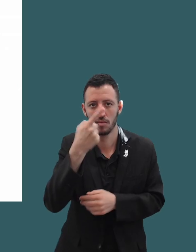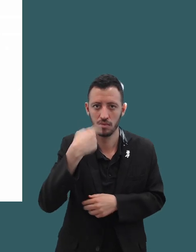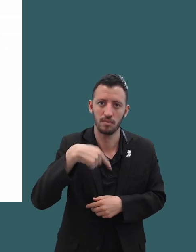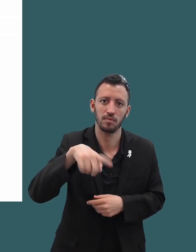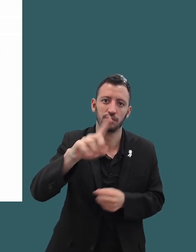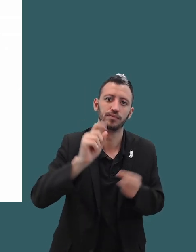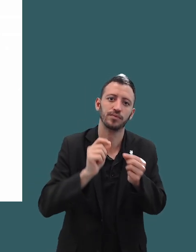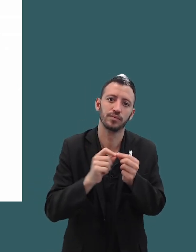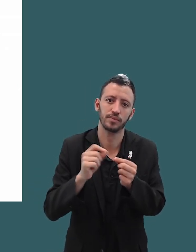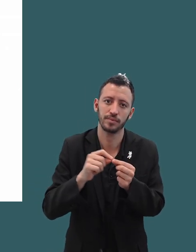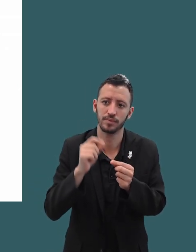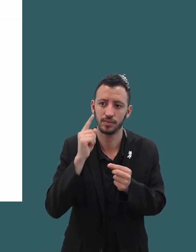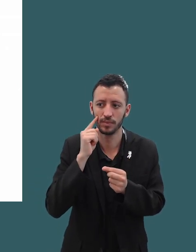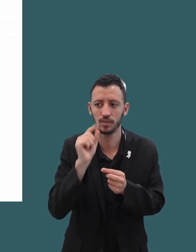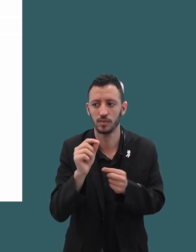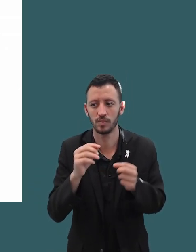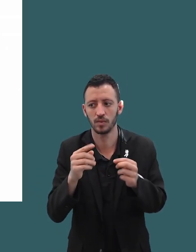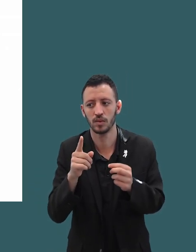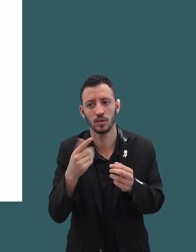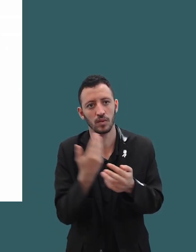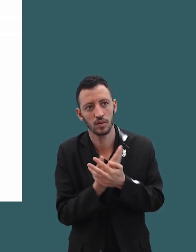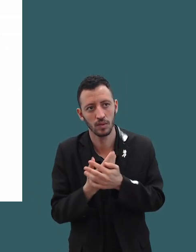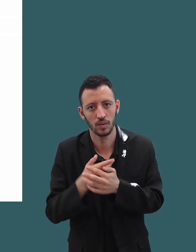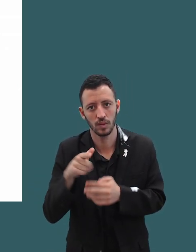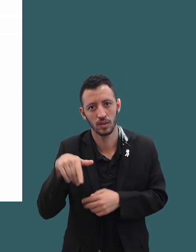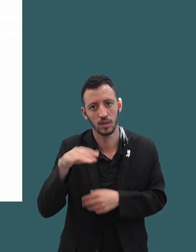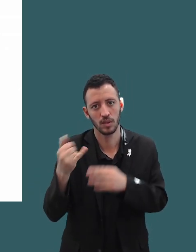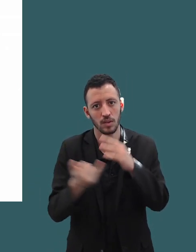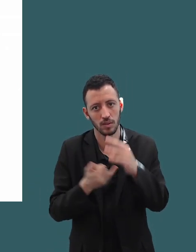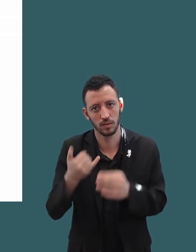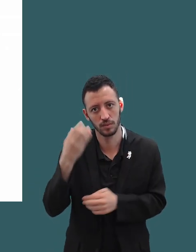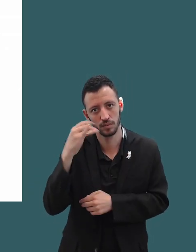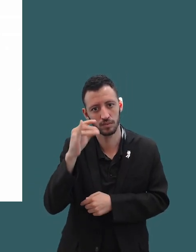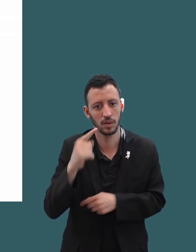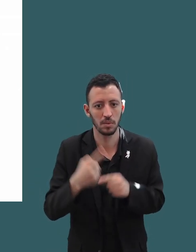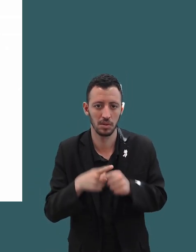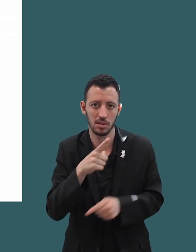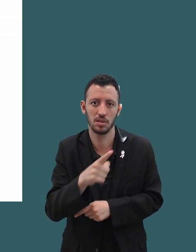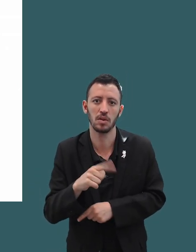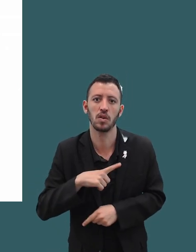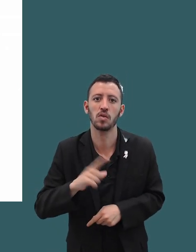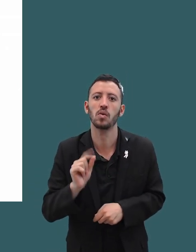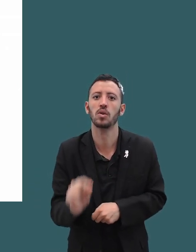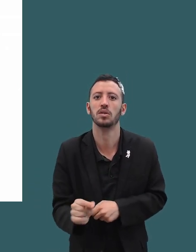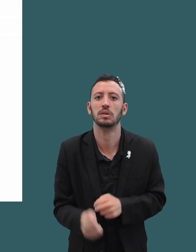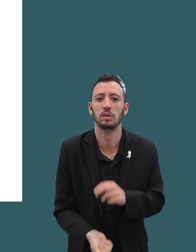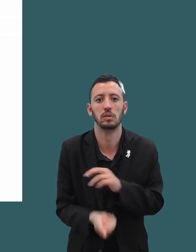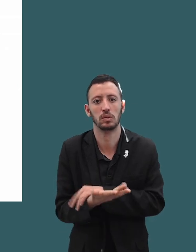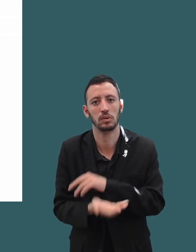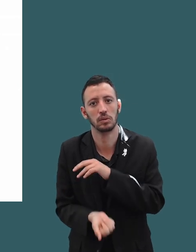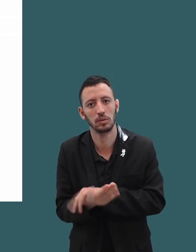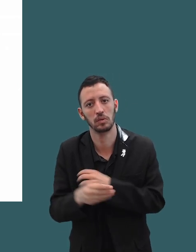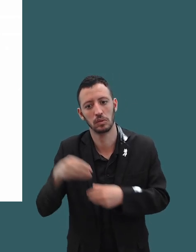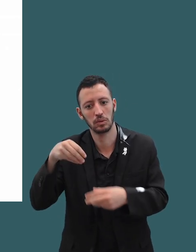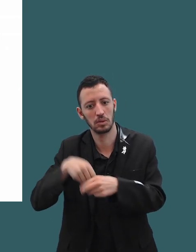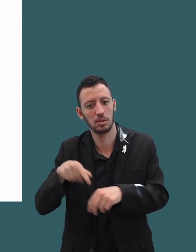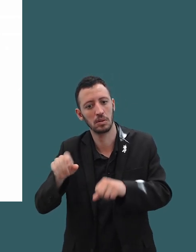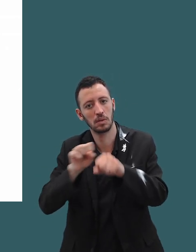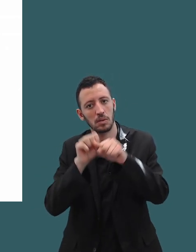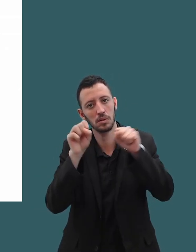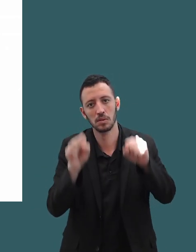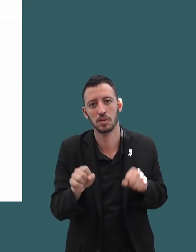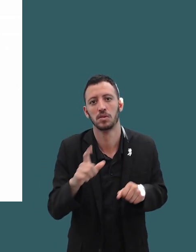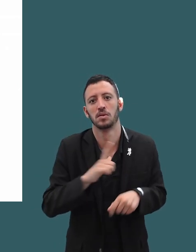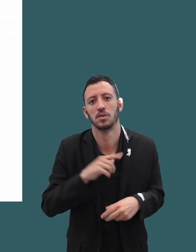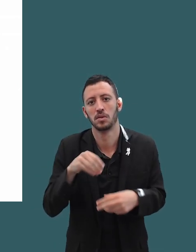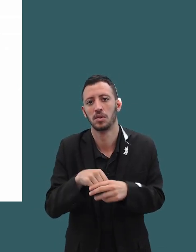vão fazer o quê? Descredibilizar as instituições científicas, porque elas são corruptas, porque elas estão dentro de sistemas